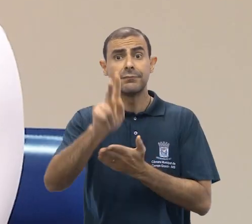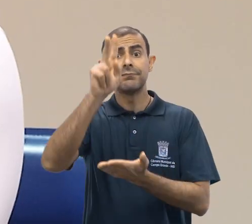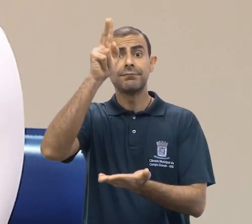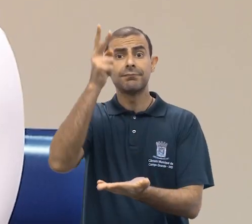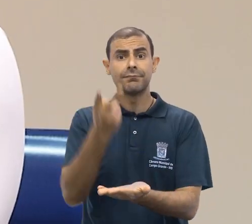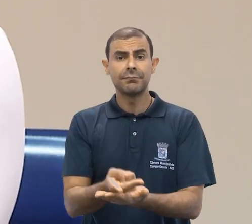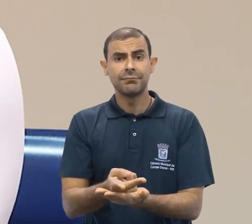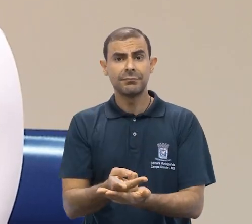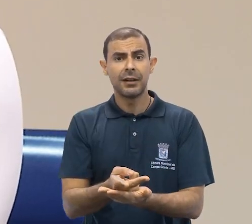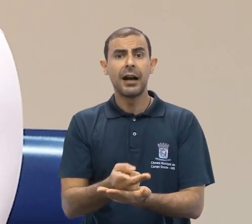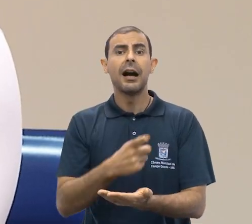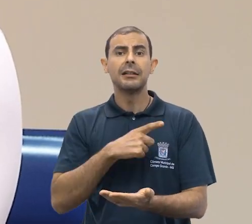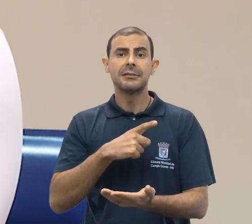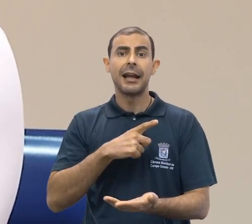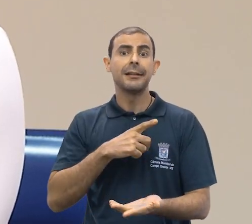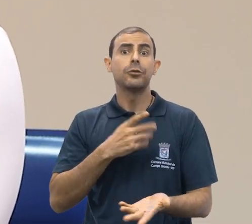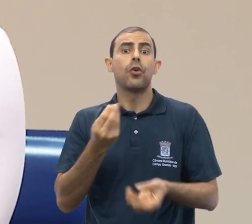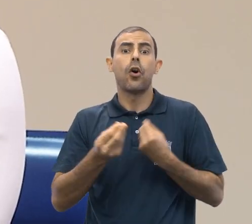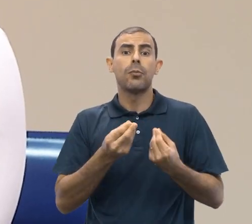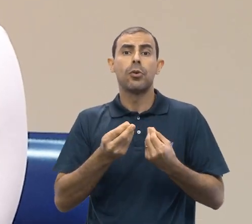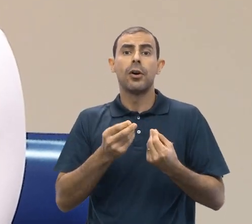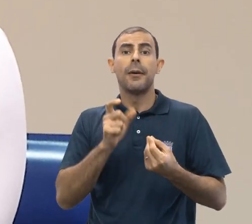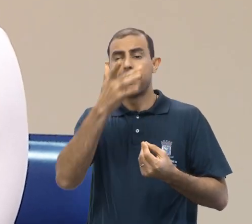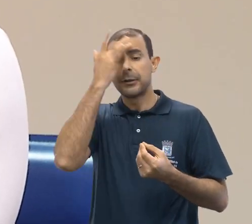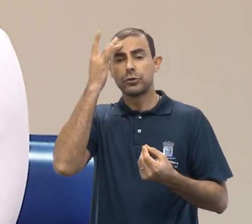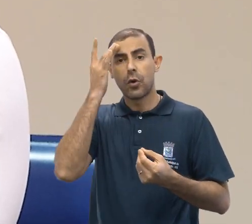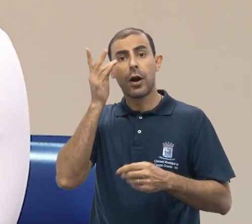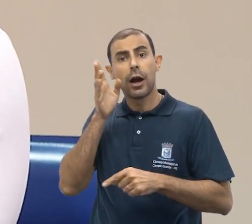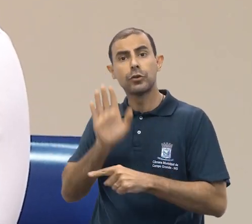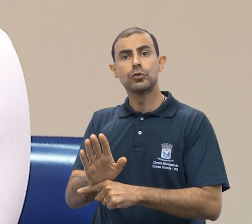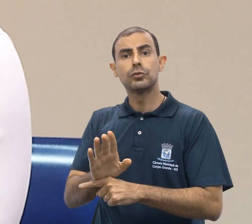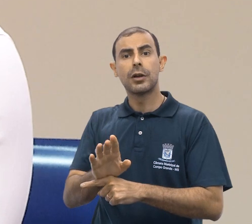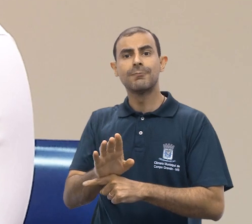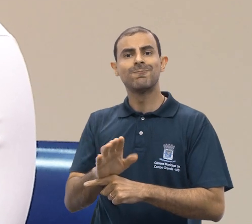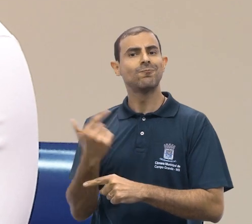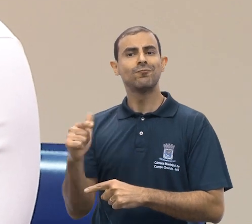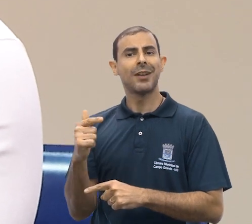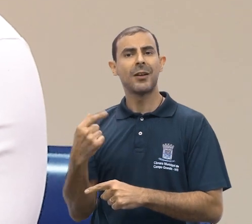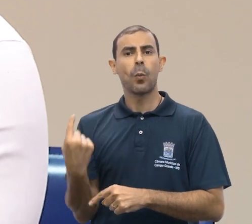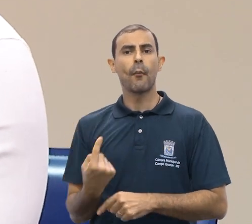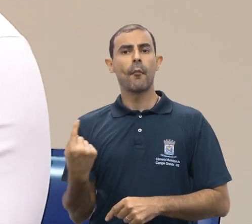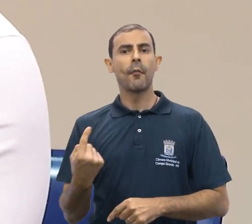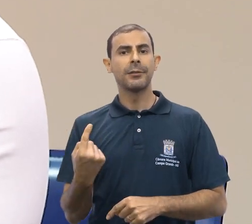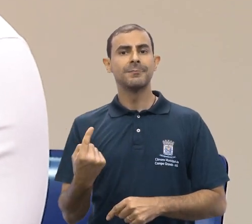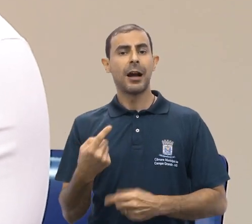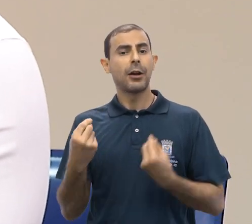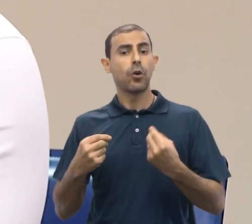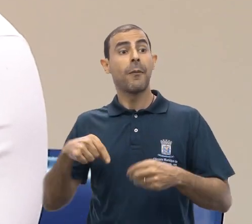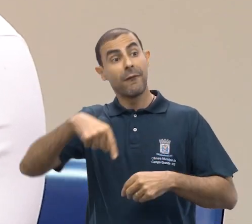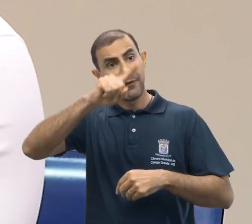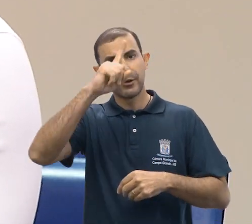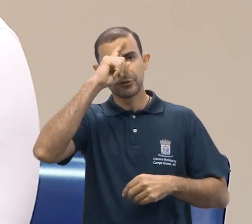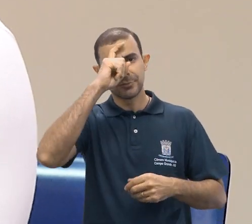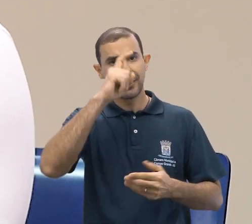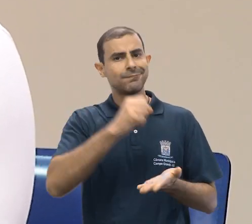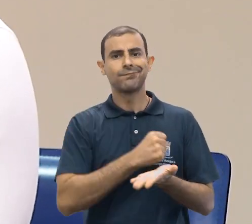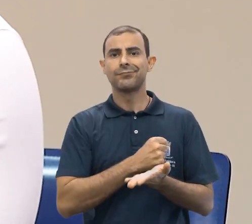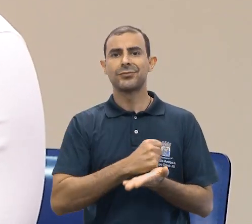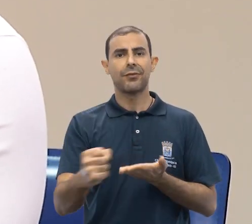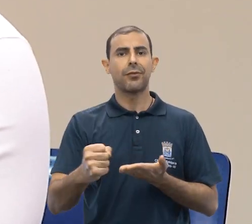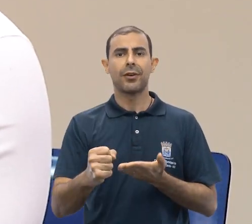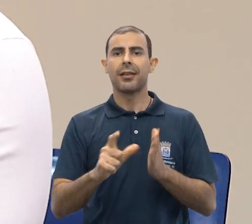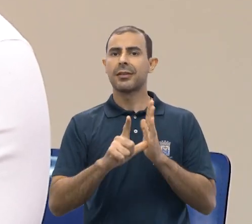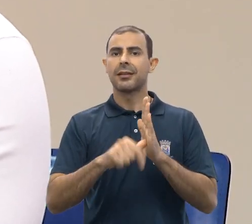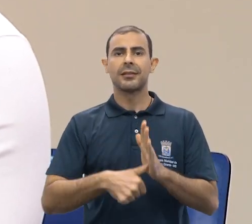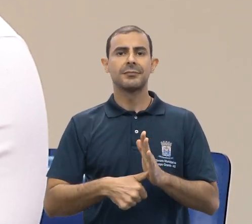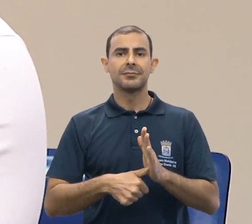e aí fica, às vezes, sem atendimento para você salvar. Às vezes você leva no hospital, mas às vezes já é tarde, então, por